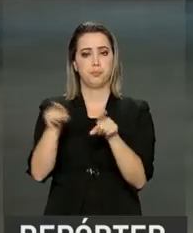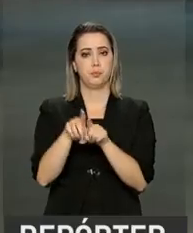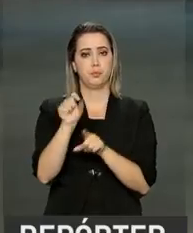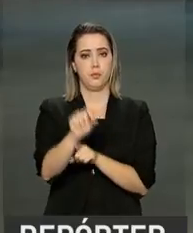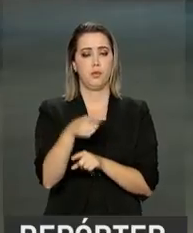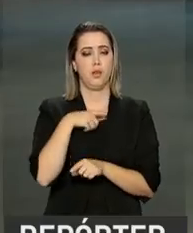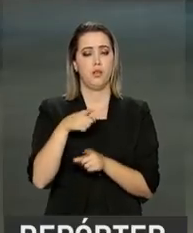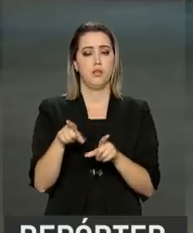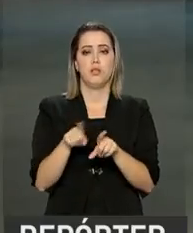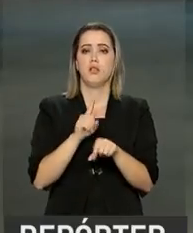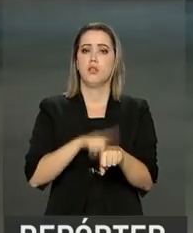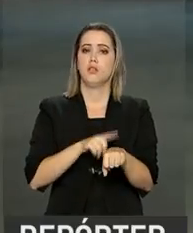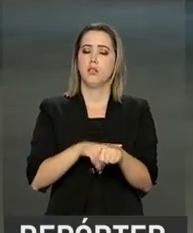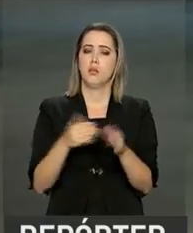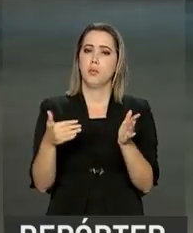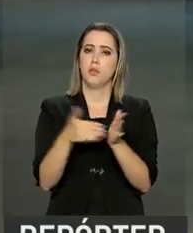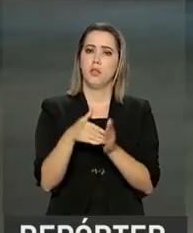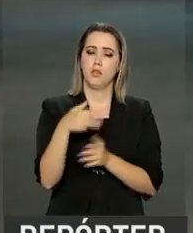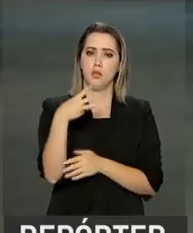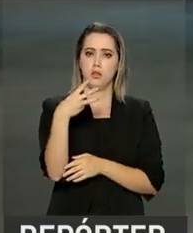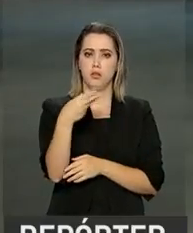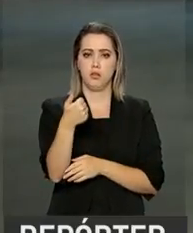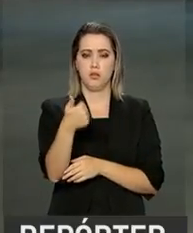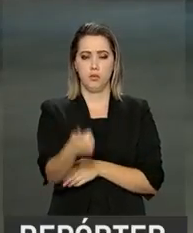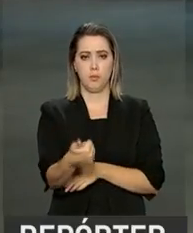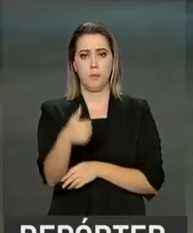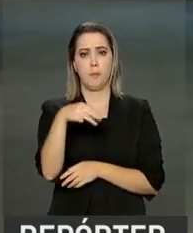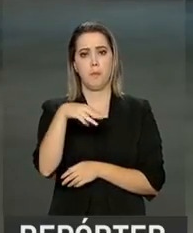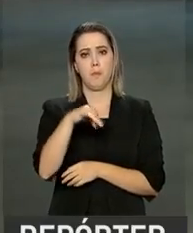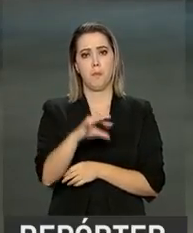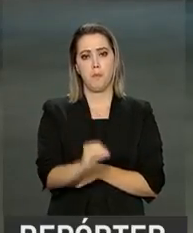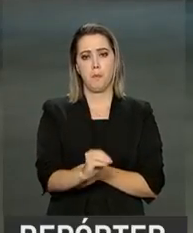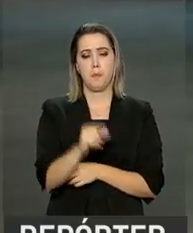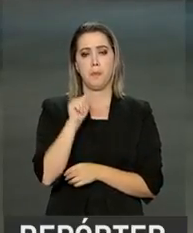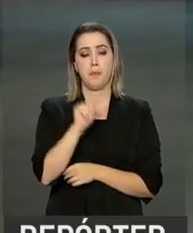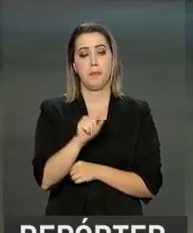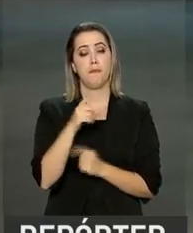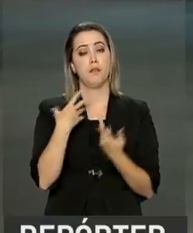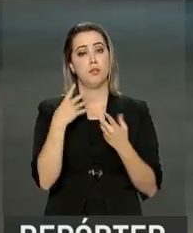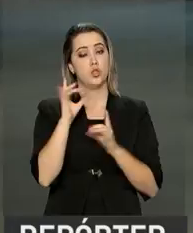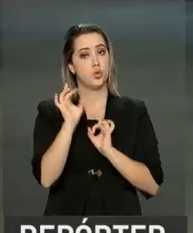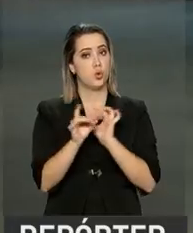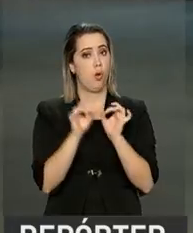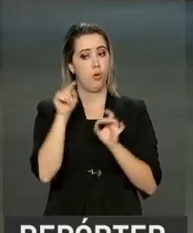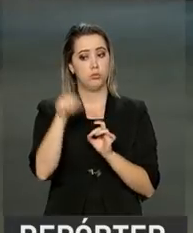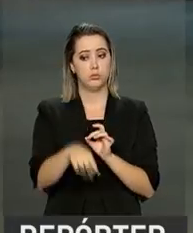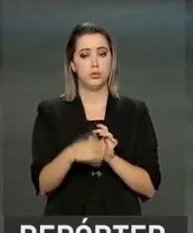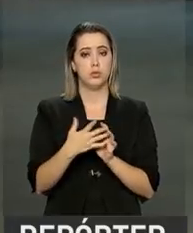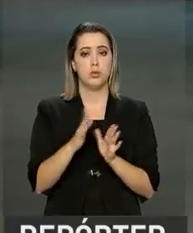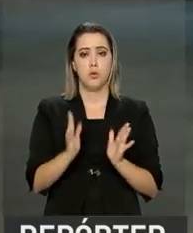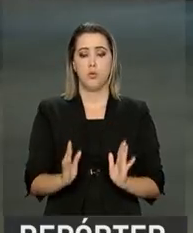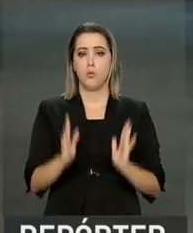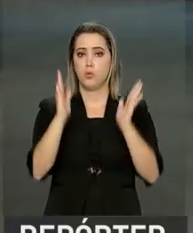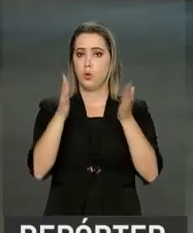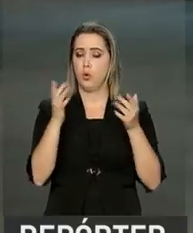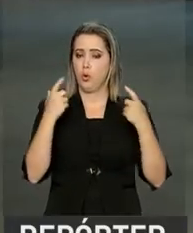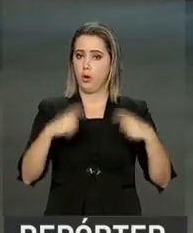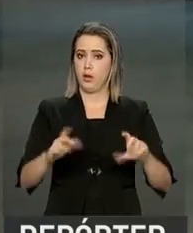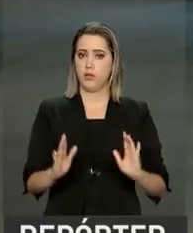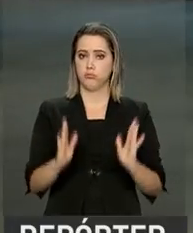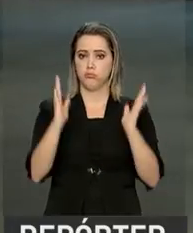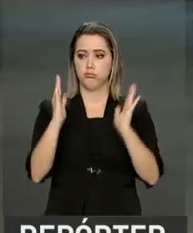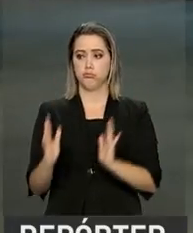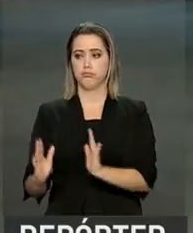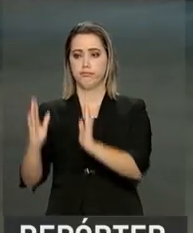tem prazo de validade até o próximo dia 31 de maio e é exclusivo para os prédios públicos quaisquer